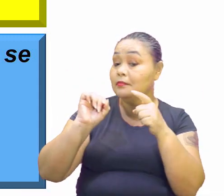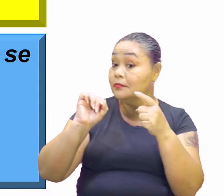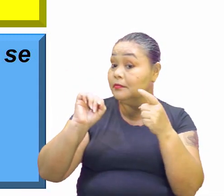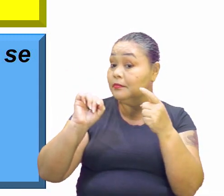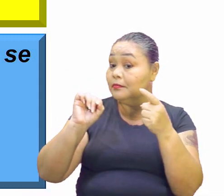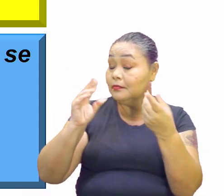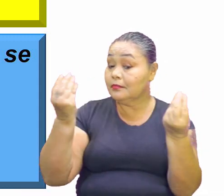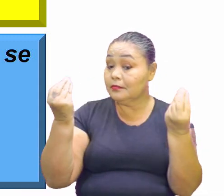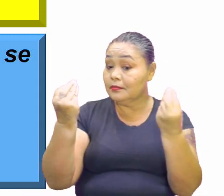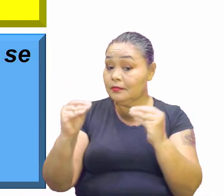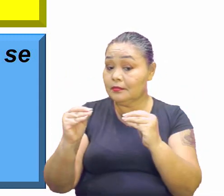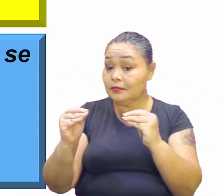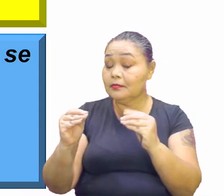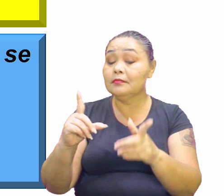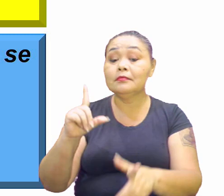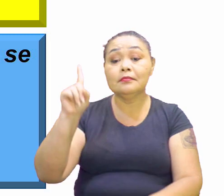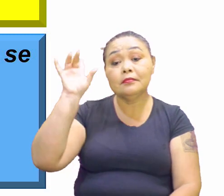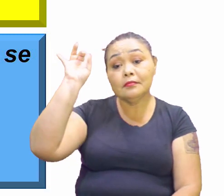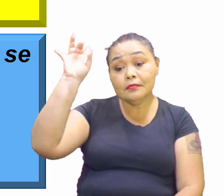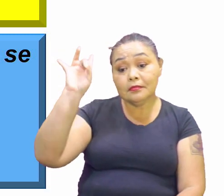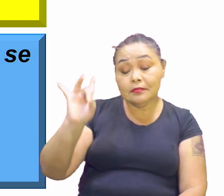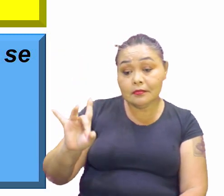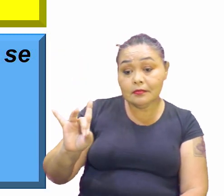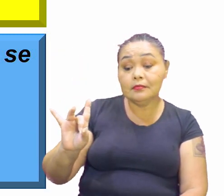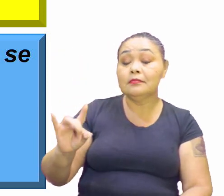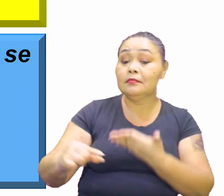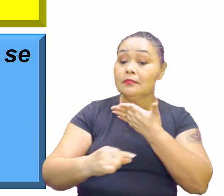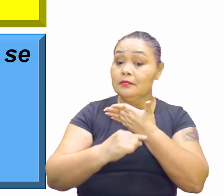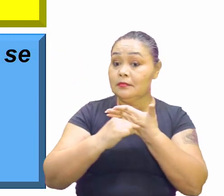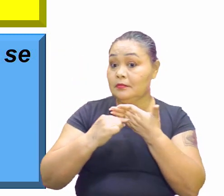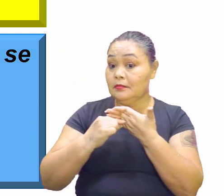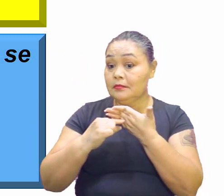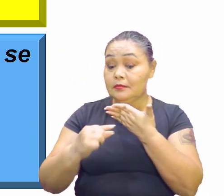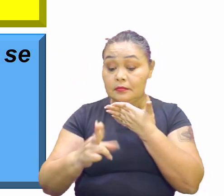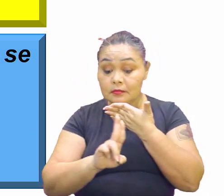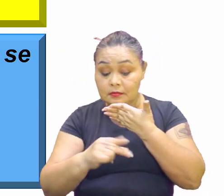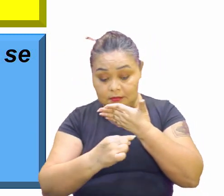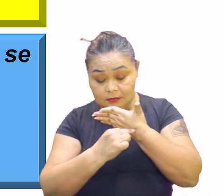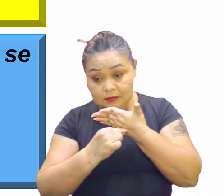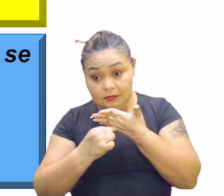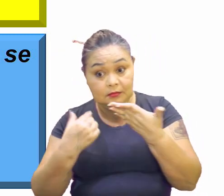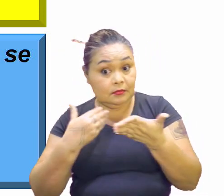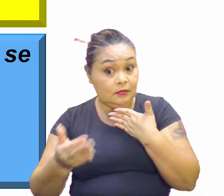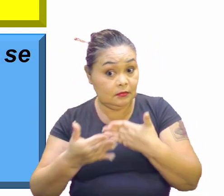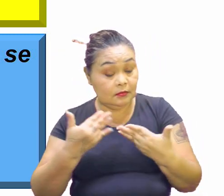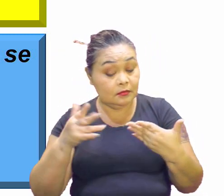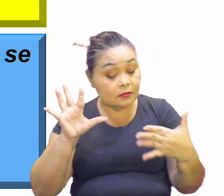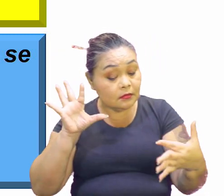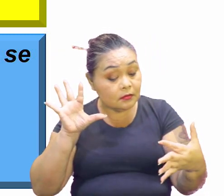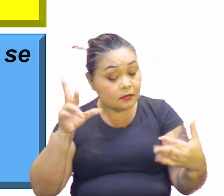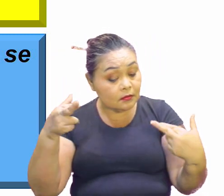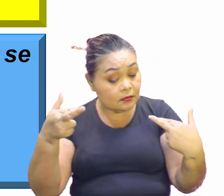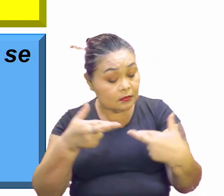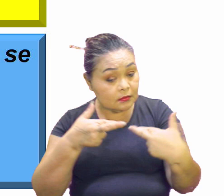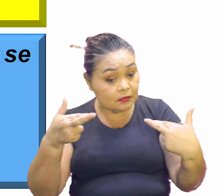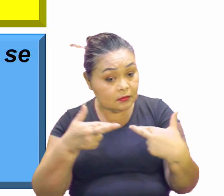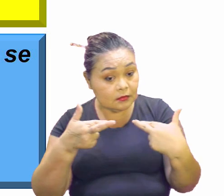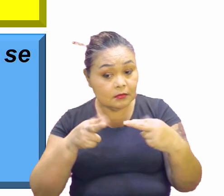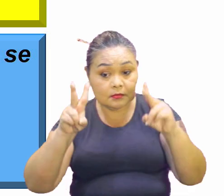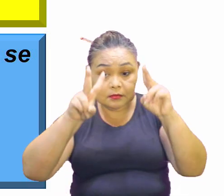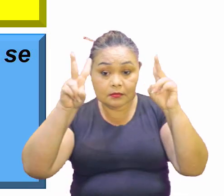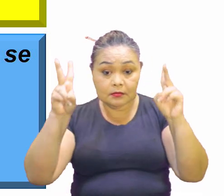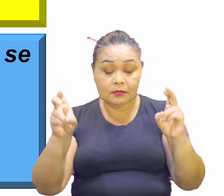que couber, tá? Então, cada citação, você não vai citar algo à toa, tem que estar relacionado